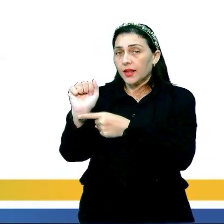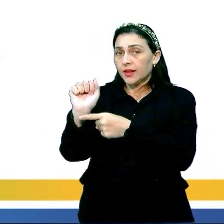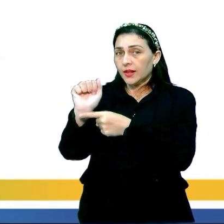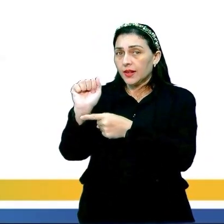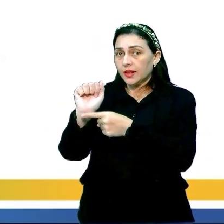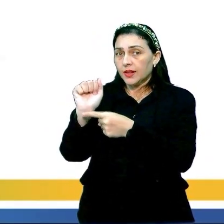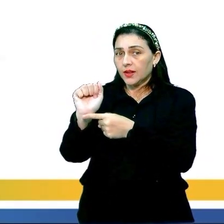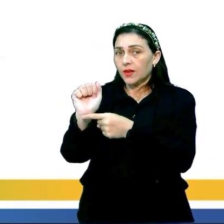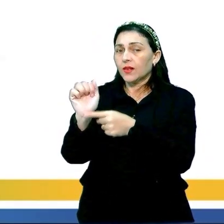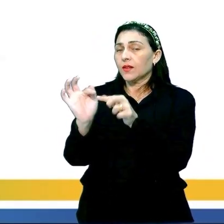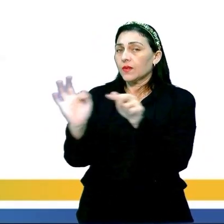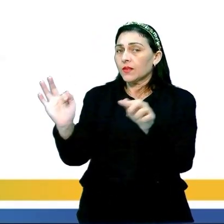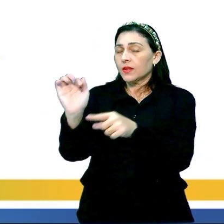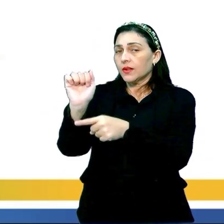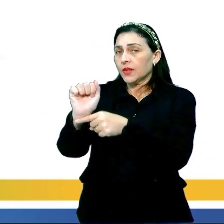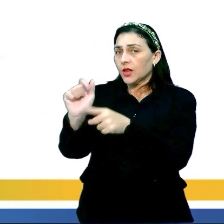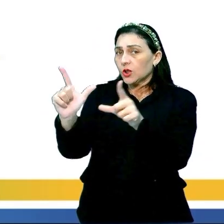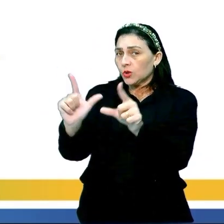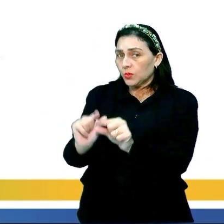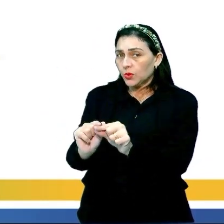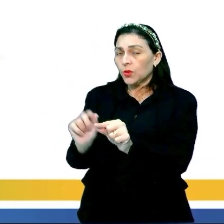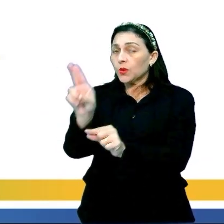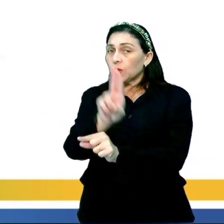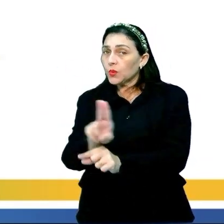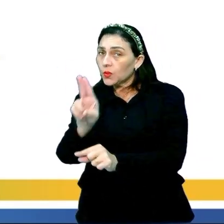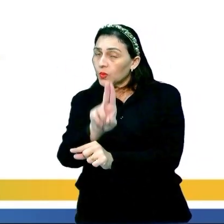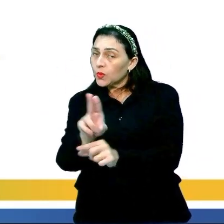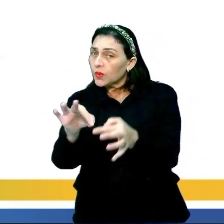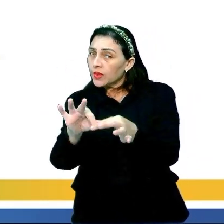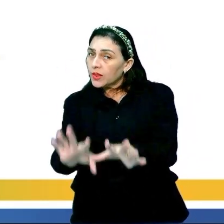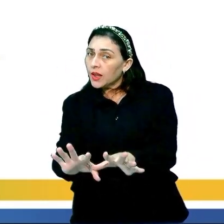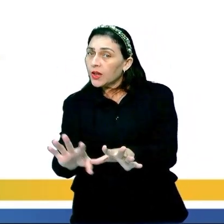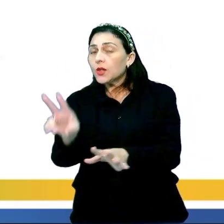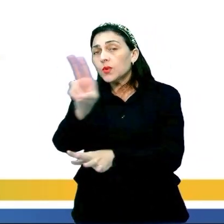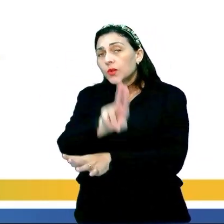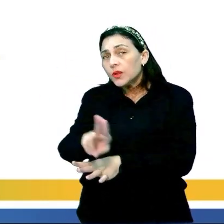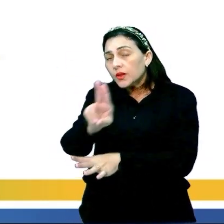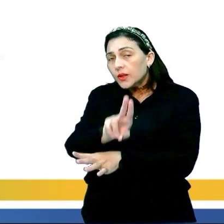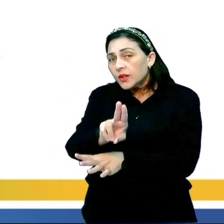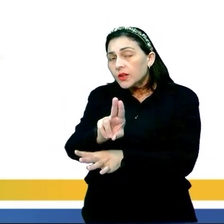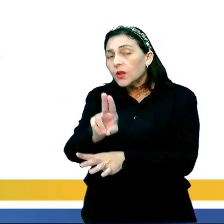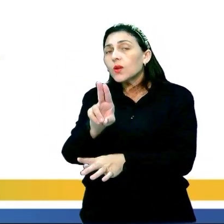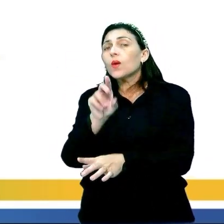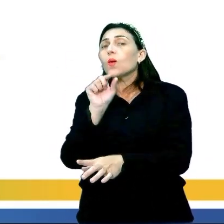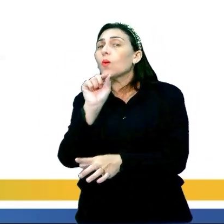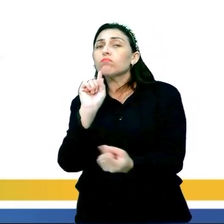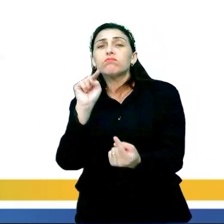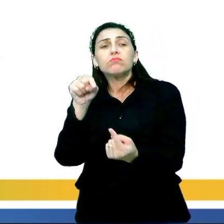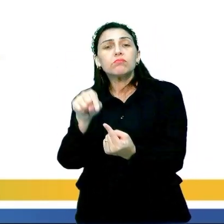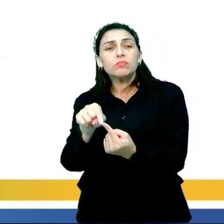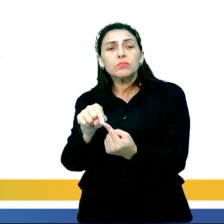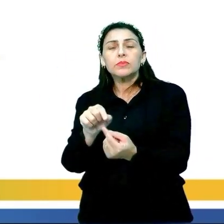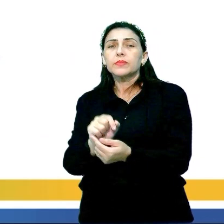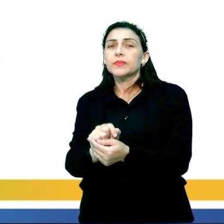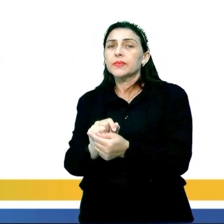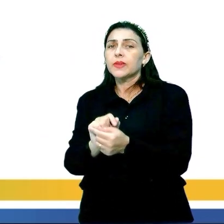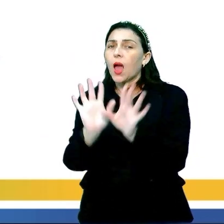As frases com as formas verbais diminua, use, deixe e utilize constituem